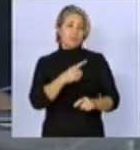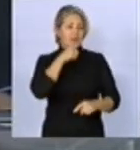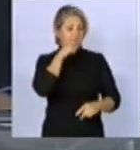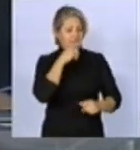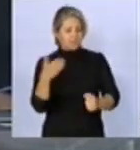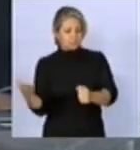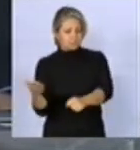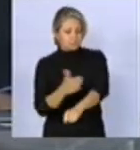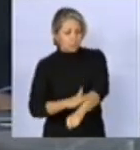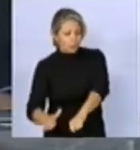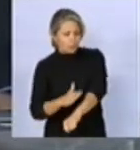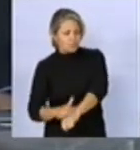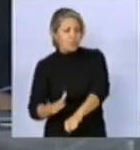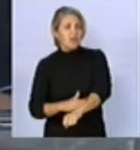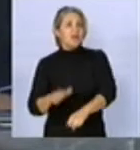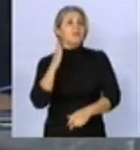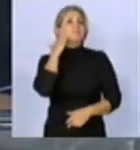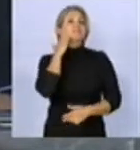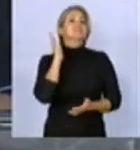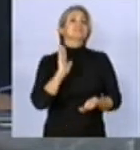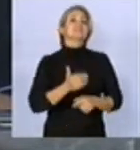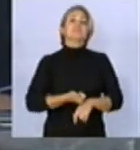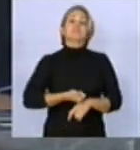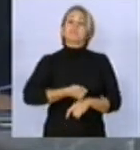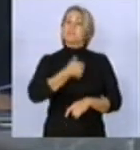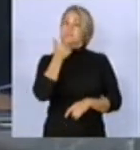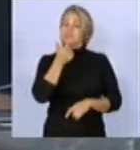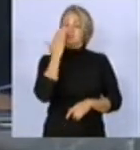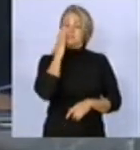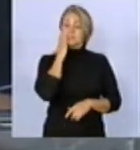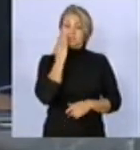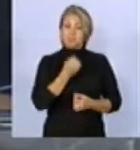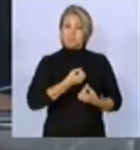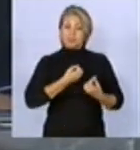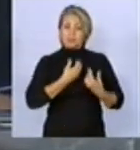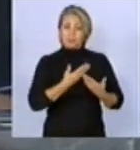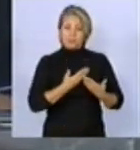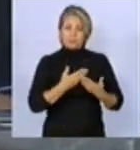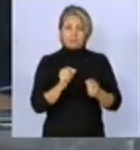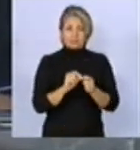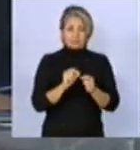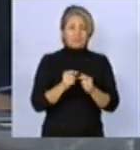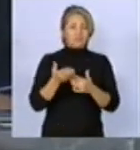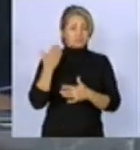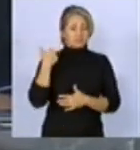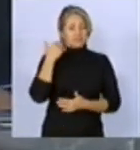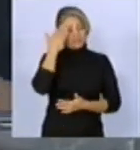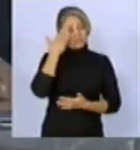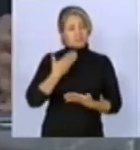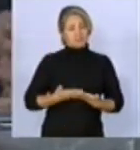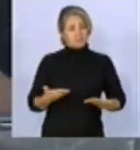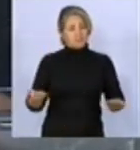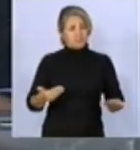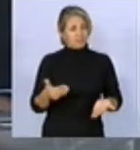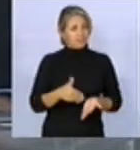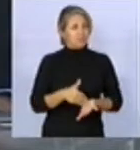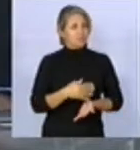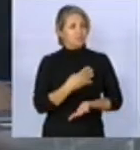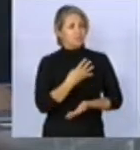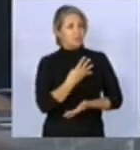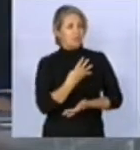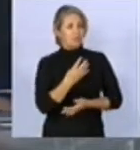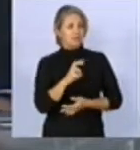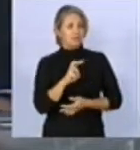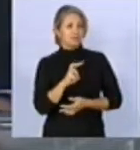olhar e os benefícios que eu acredito que foi o que se fez até hoje nesses 34